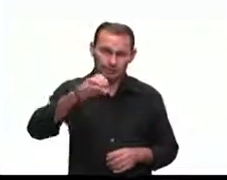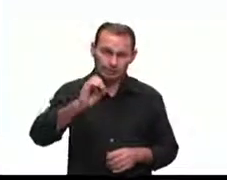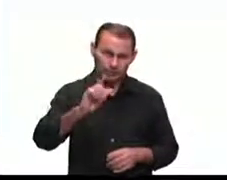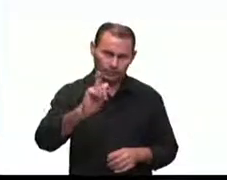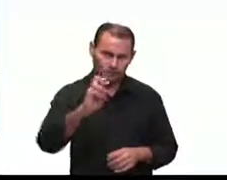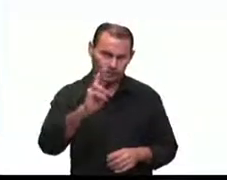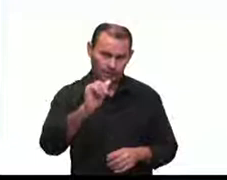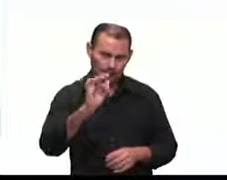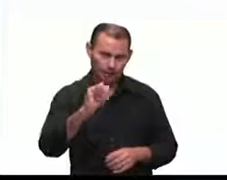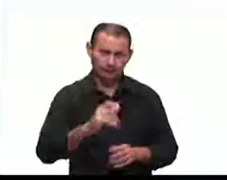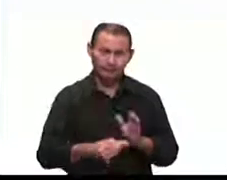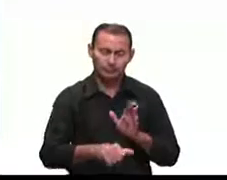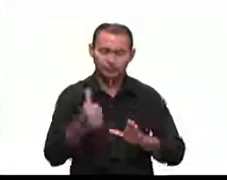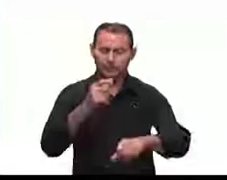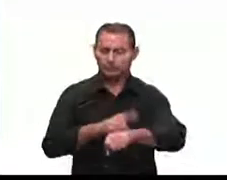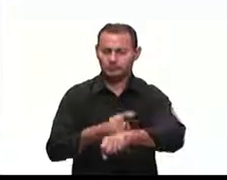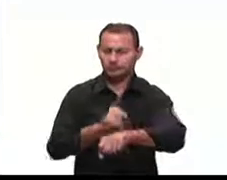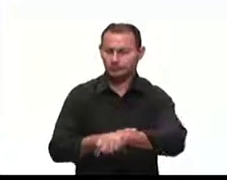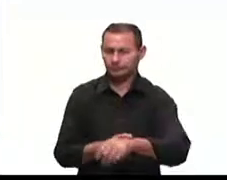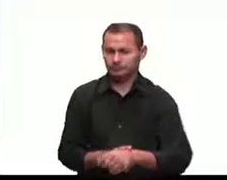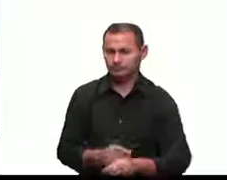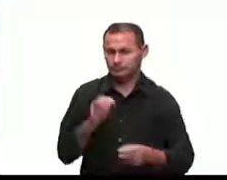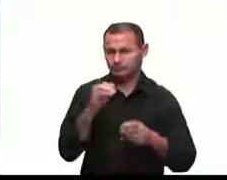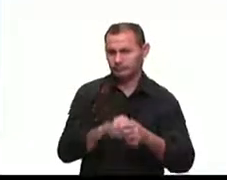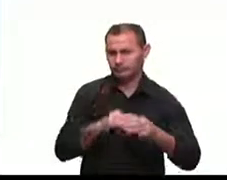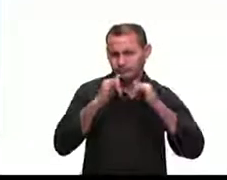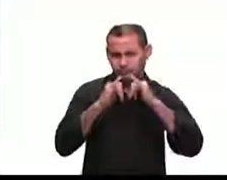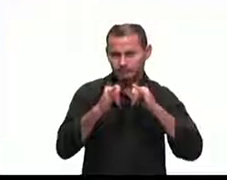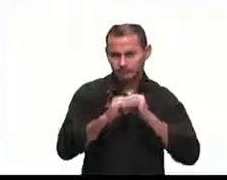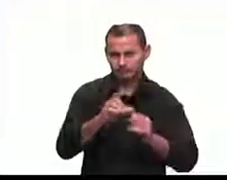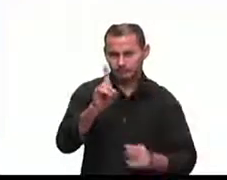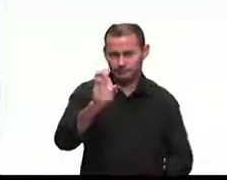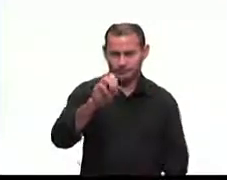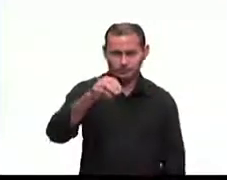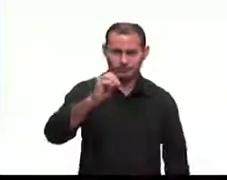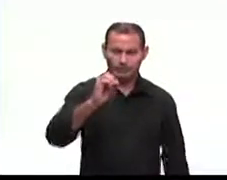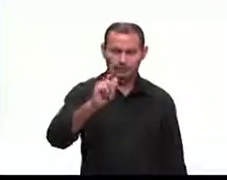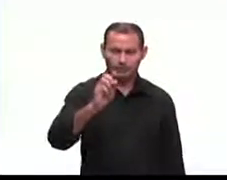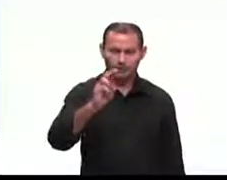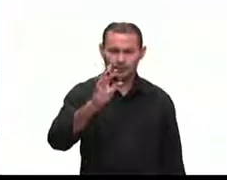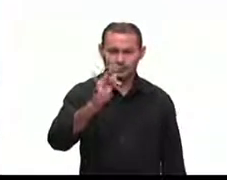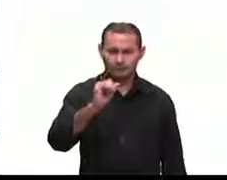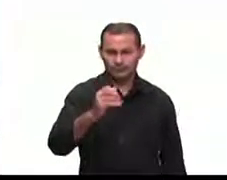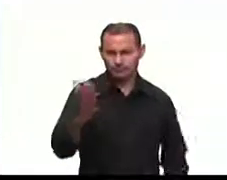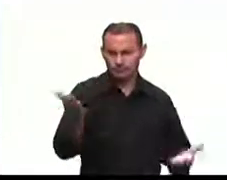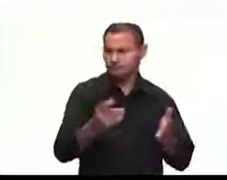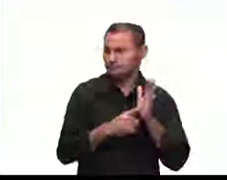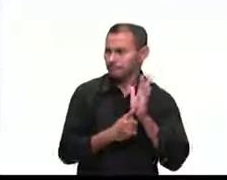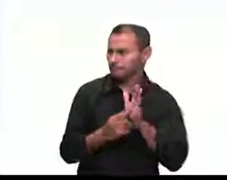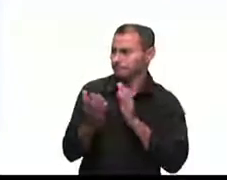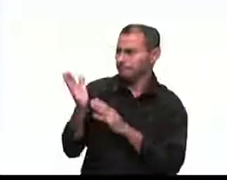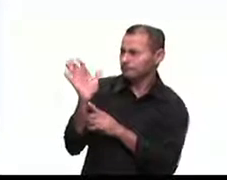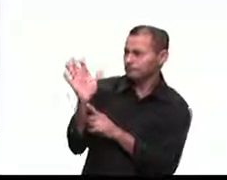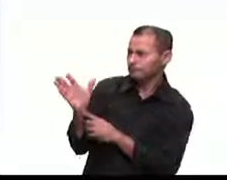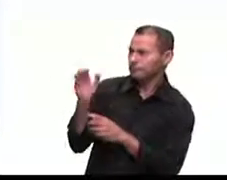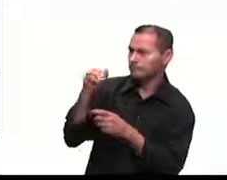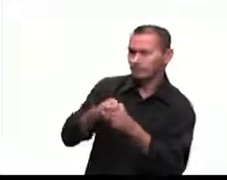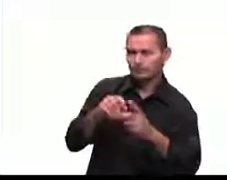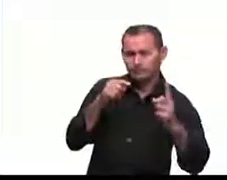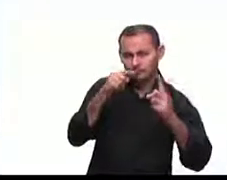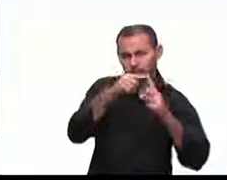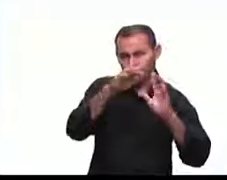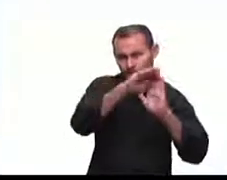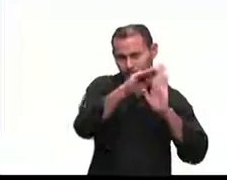demográficos, tá? Então, o primeiro momento, eu coleto os dados demográficos e aqui, né, dentro dos